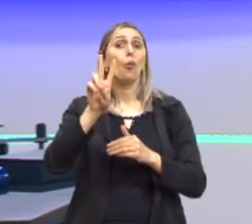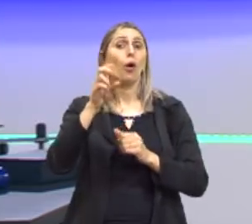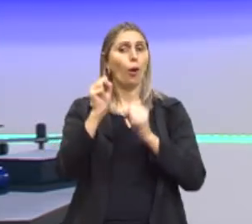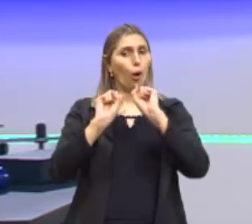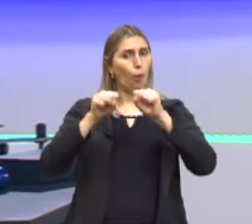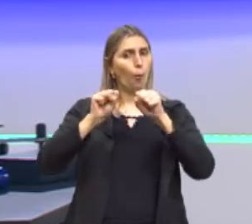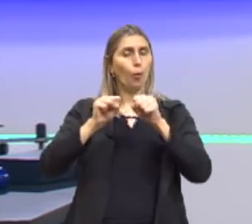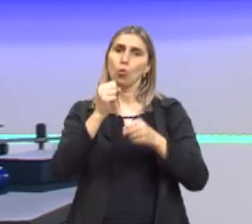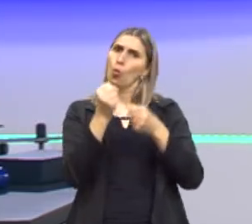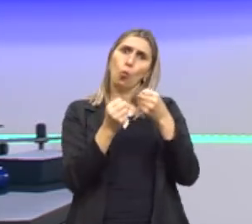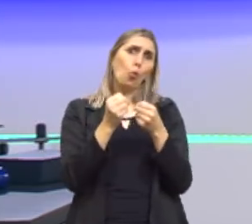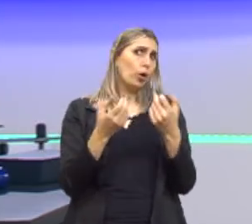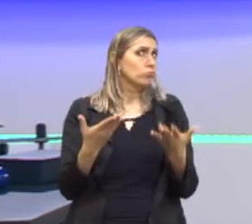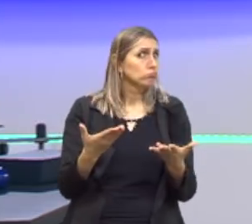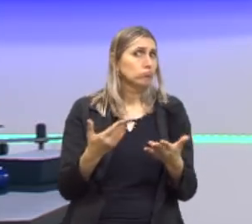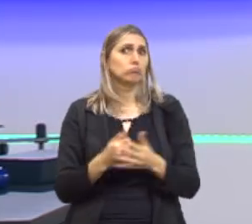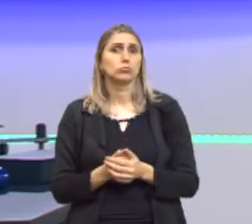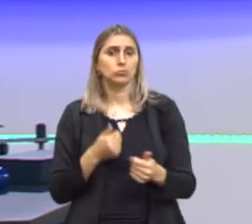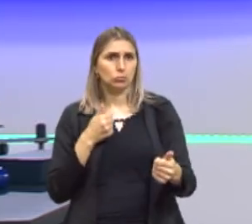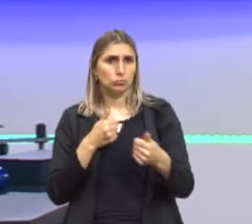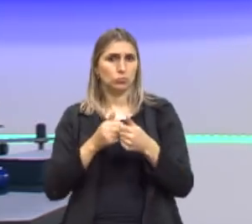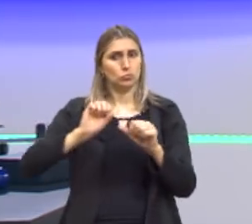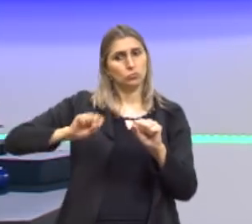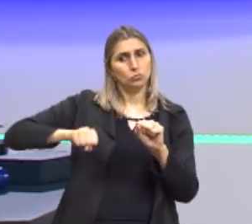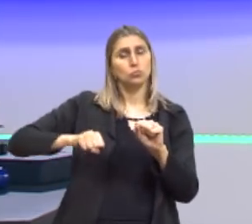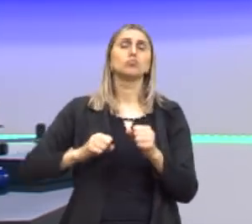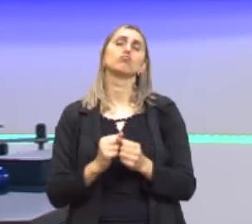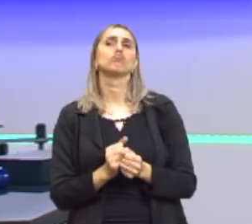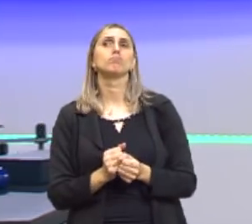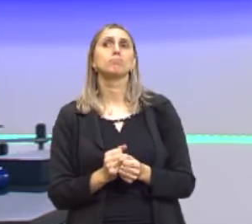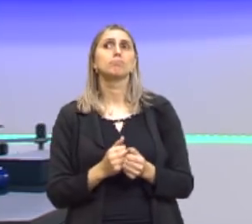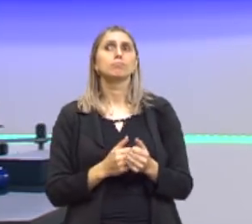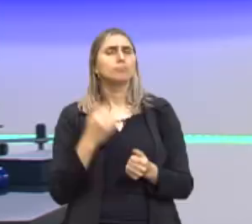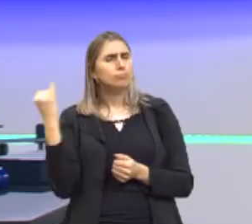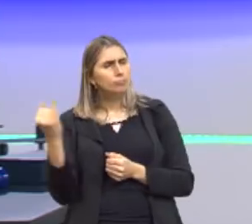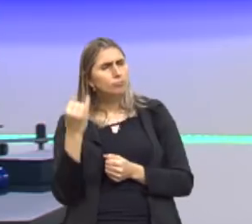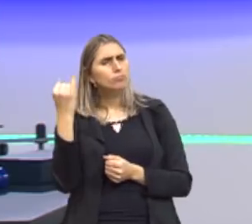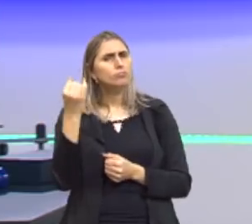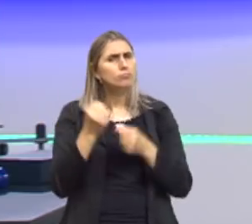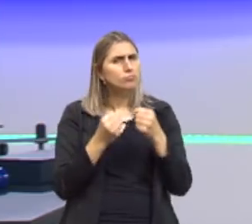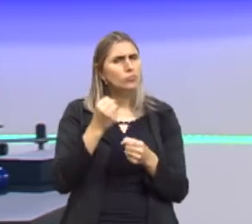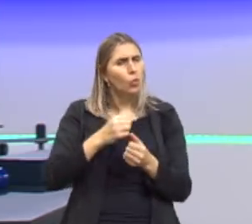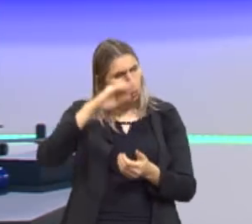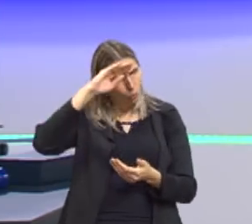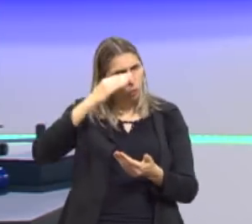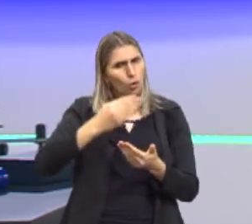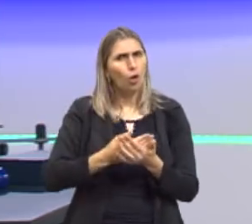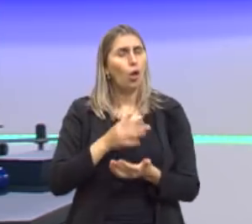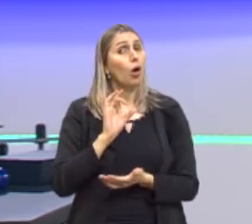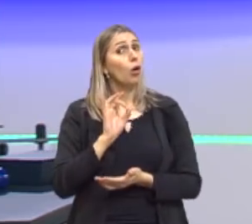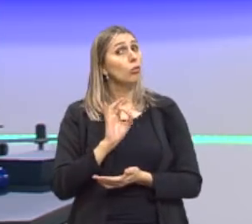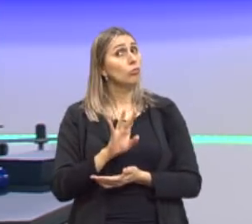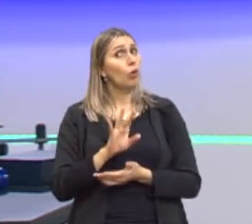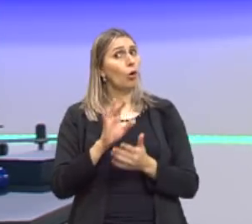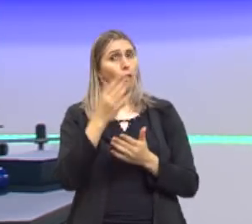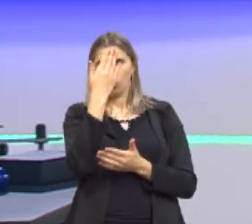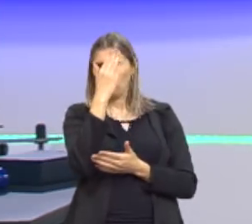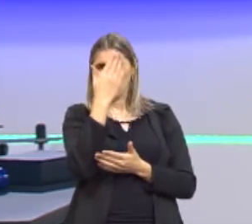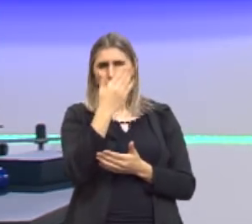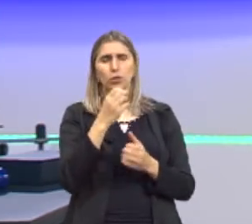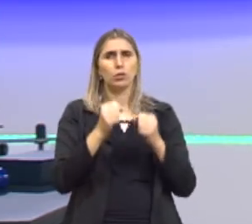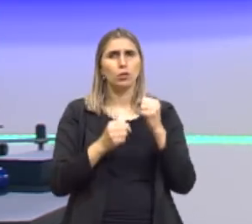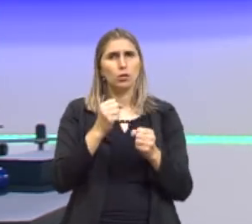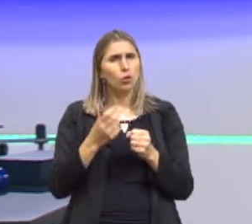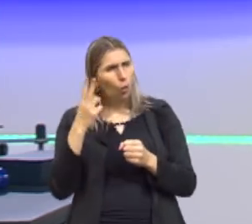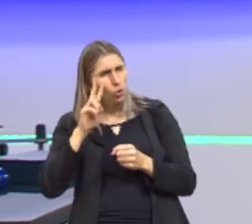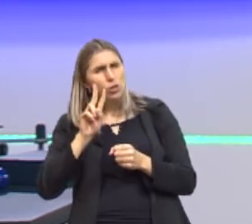moto, esse carro, enfim. Então, é importante, às vezes, dirigir, não confiar apenas no espelho. Quem está dirigindo tem que